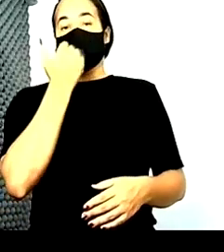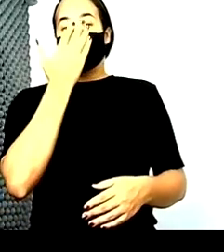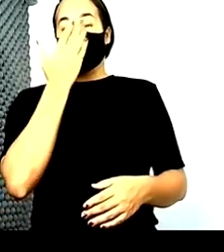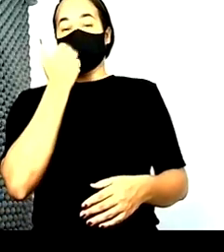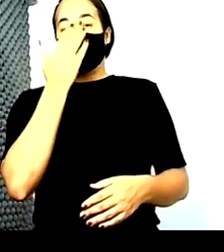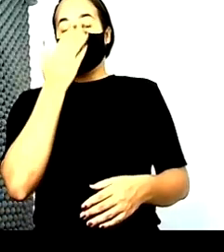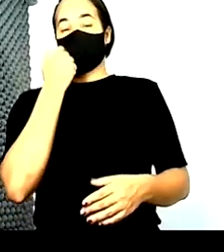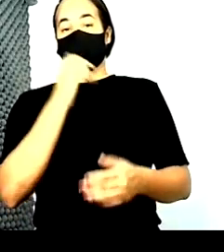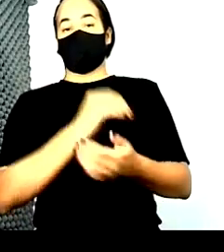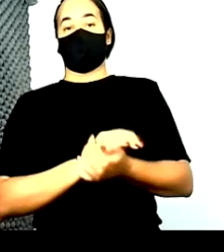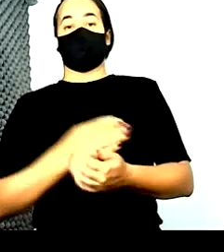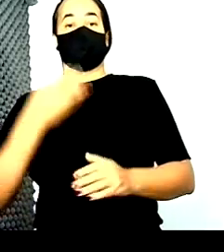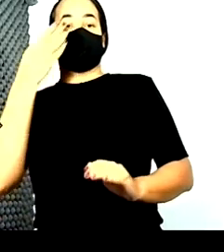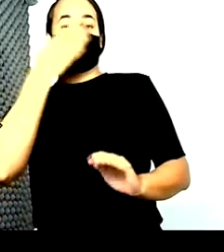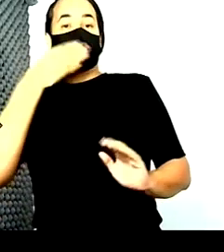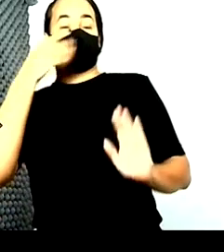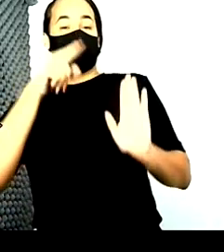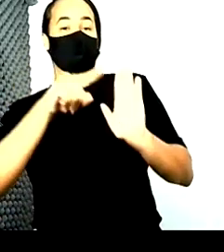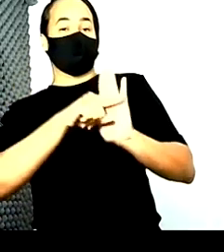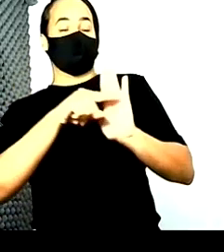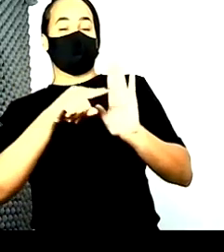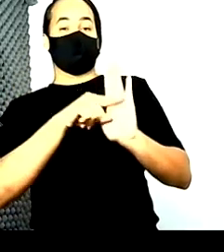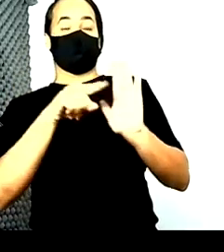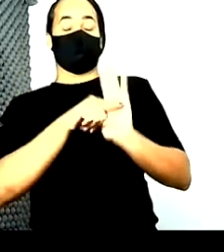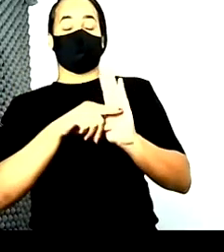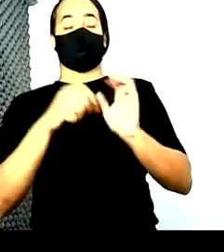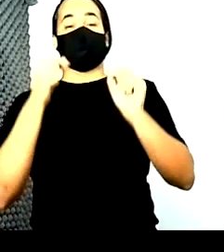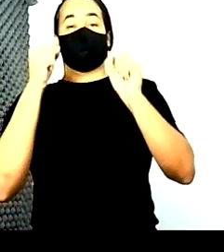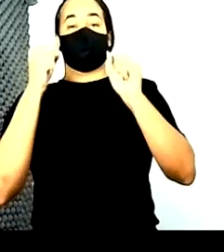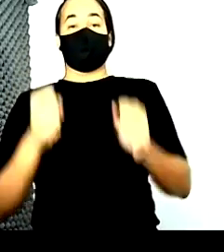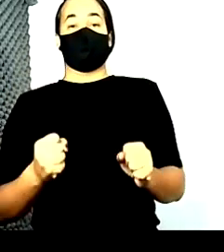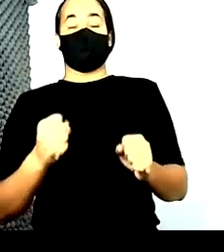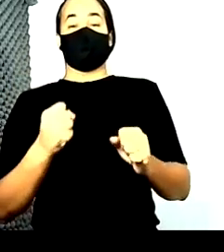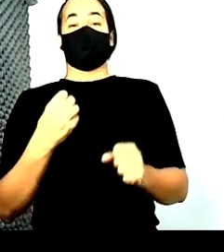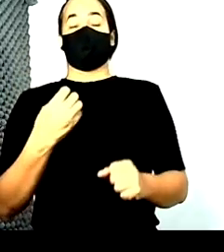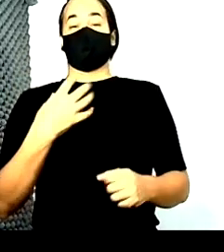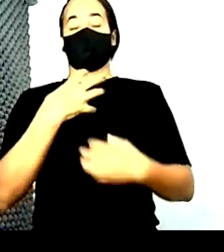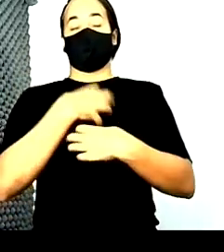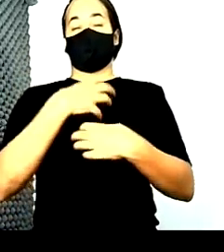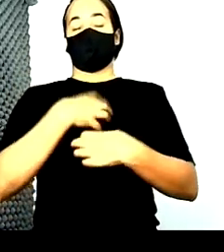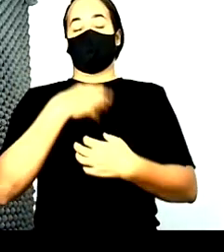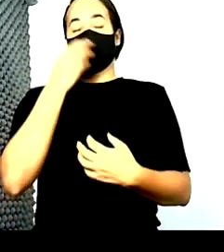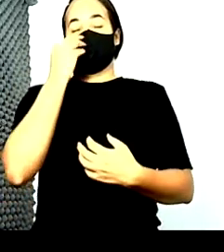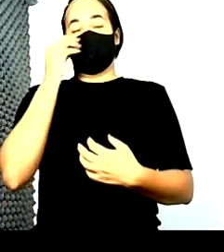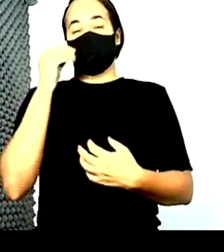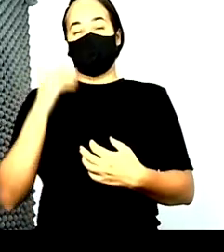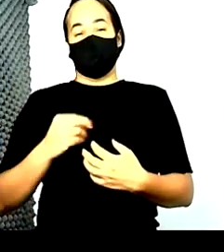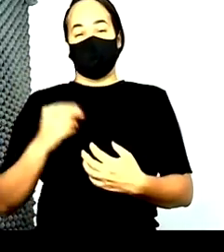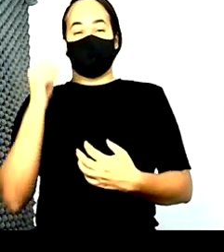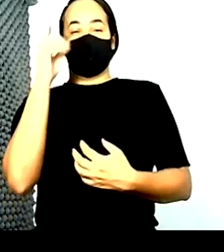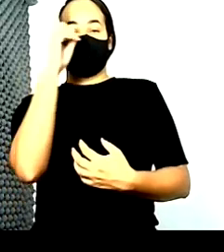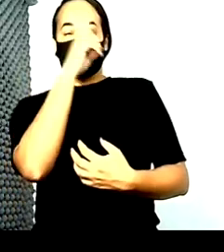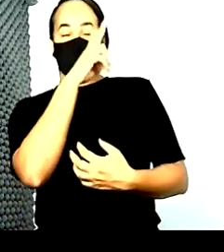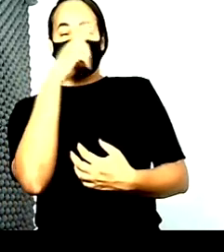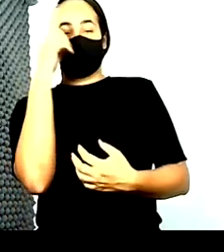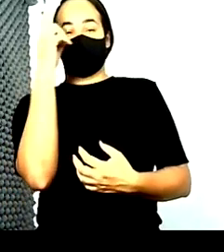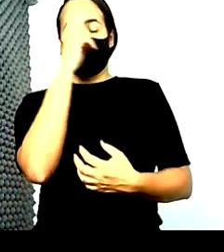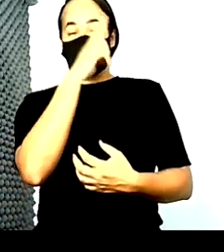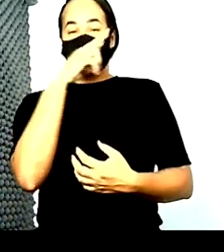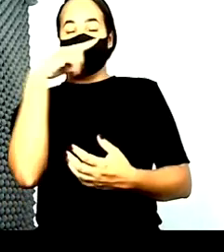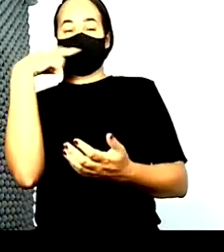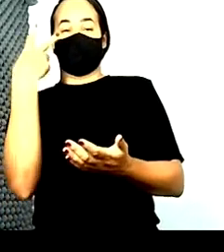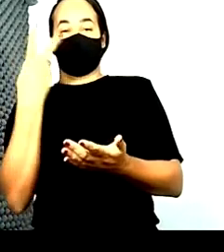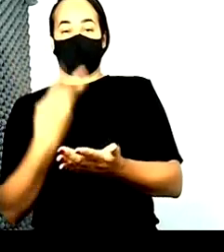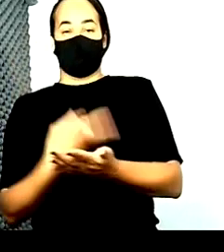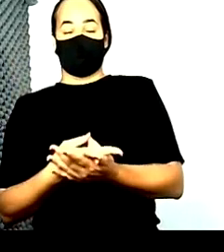e o sangue vai cair muito. E a pessoa pode ter o quê? A sensação de fraqueza, de tontura, levando em muitos casos ao desmaio. É quando